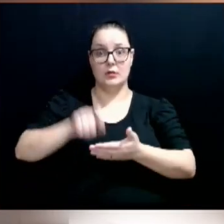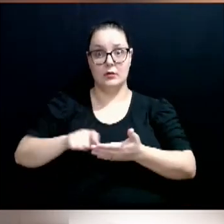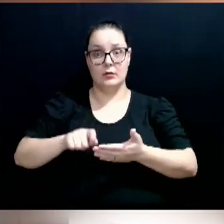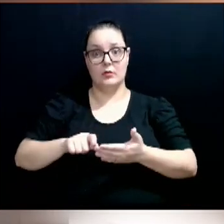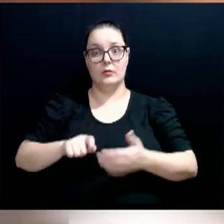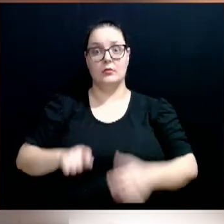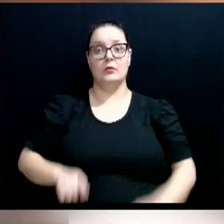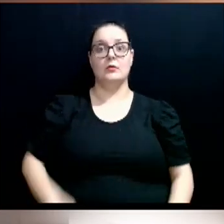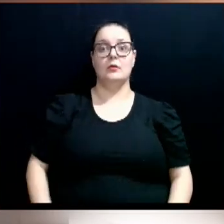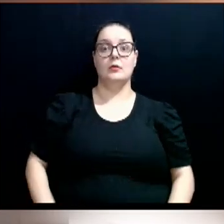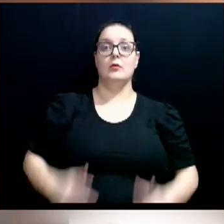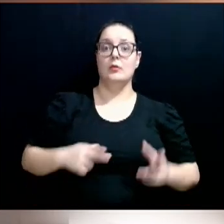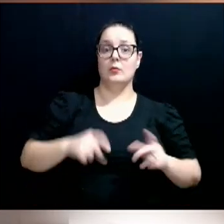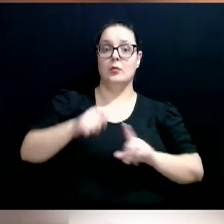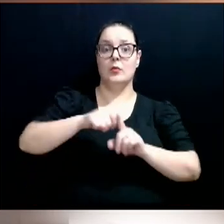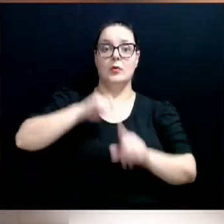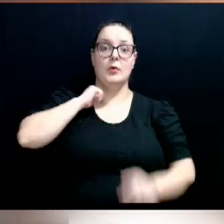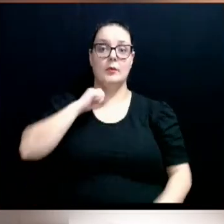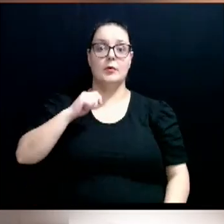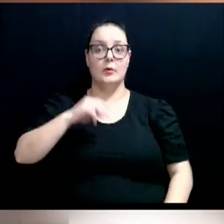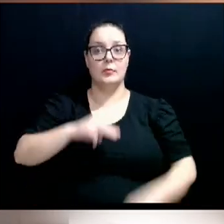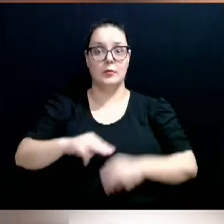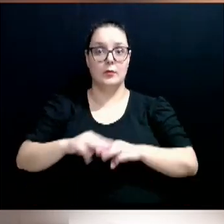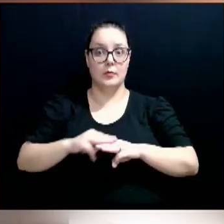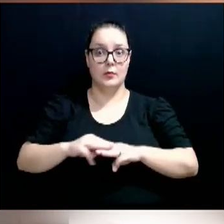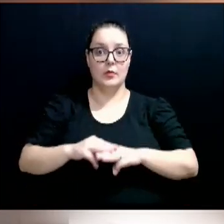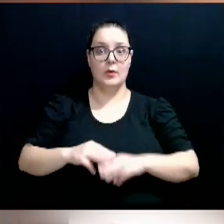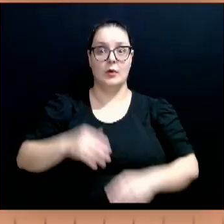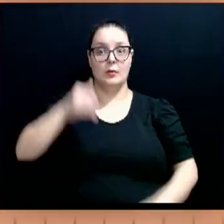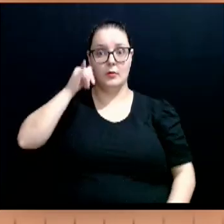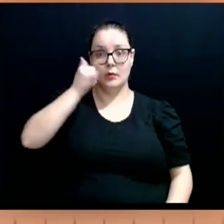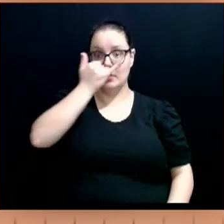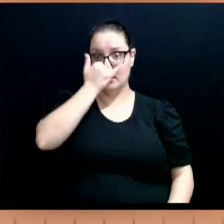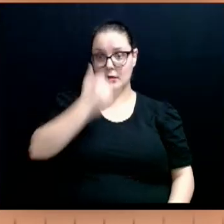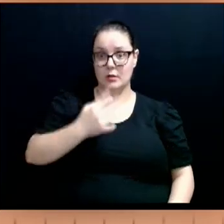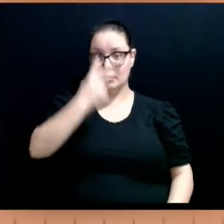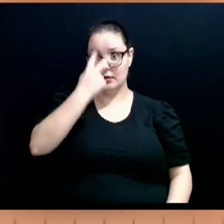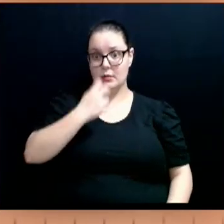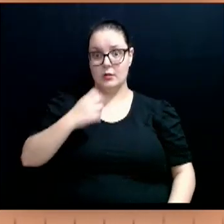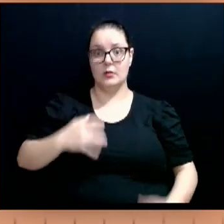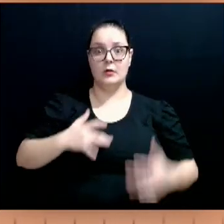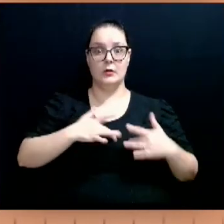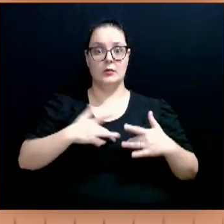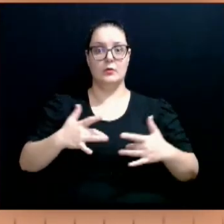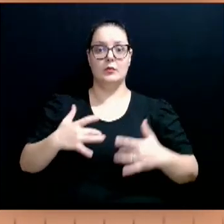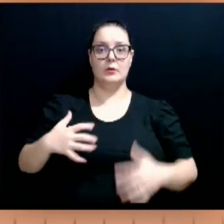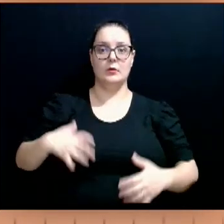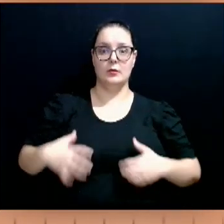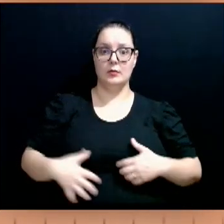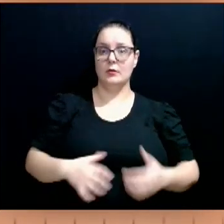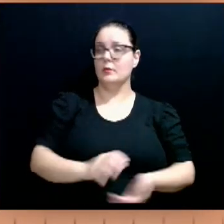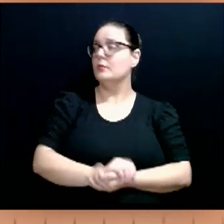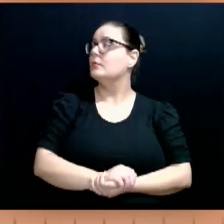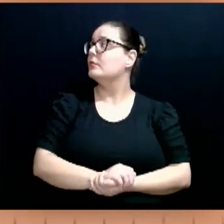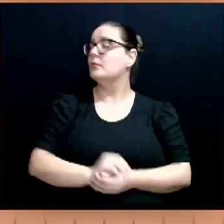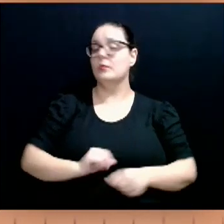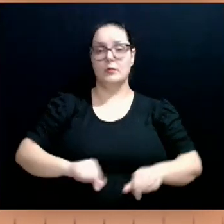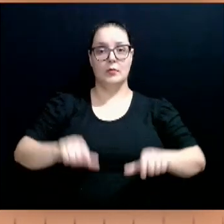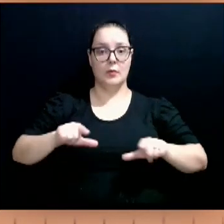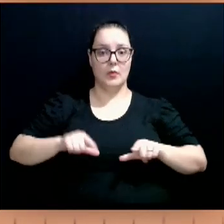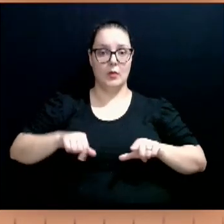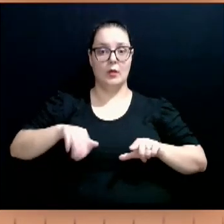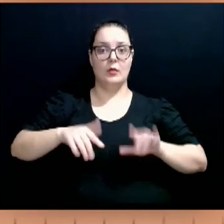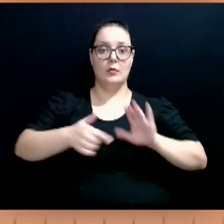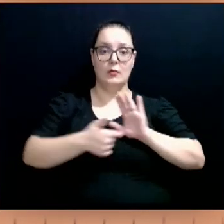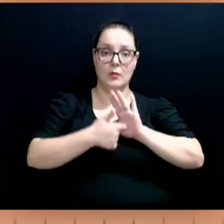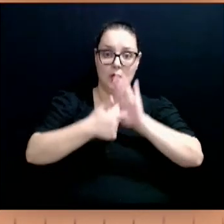Marrom, Prevenção da Cegueira e Setembro Verde, doação de órgãos. Receber esse título agora é mais uma manifestação do